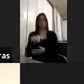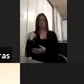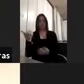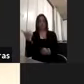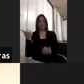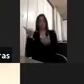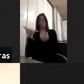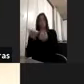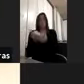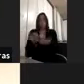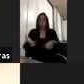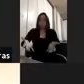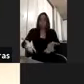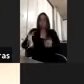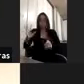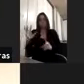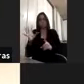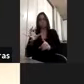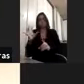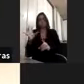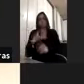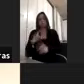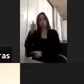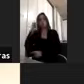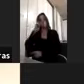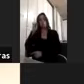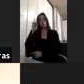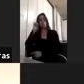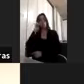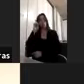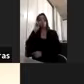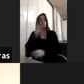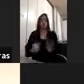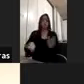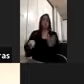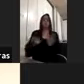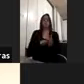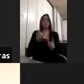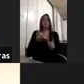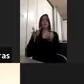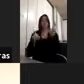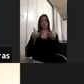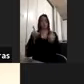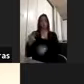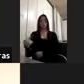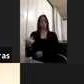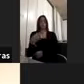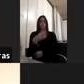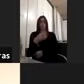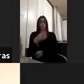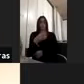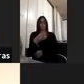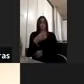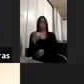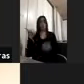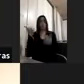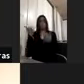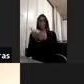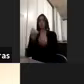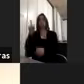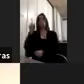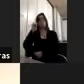essas pessoas. Todos os dias tem chegado novos apoios, novas pessoas aí apoiando, e como